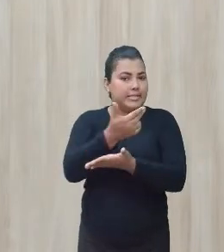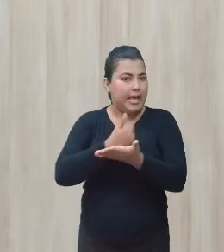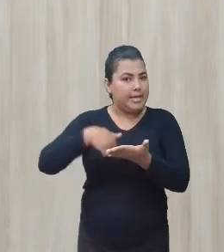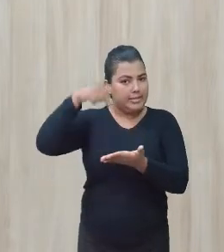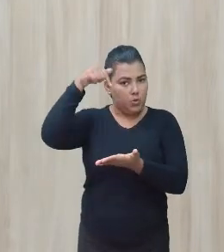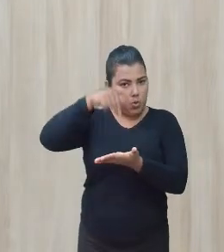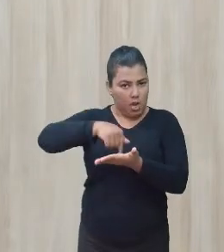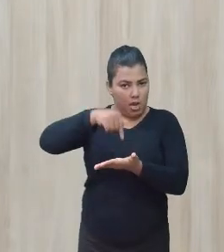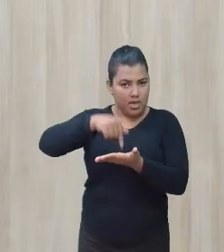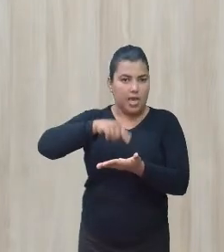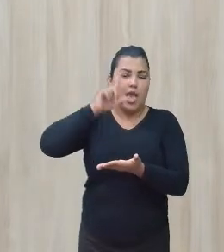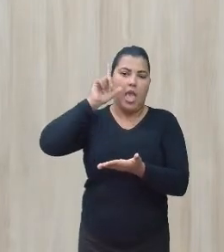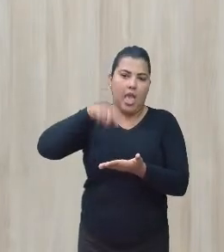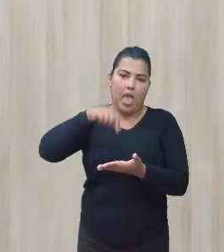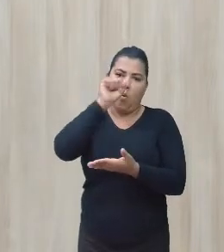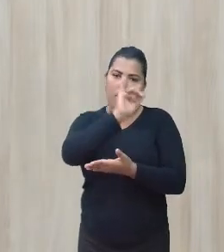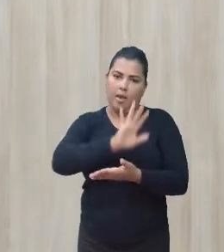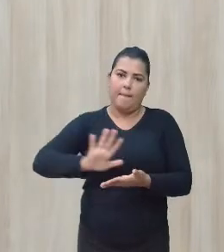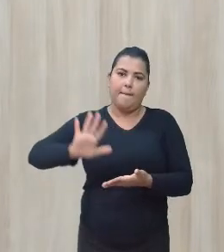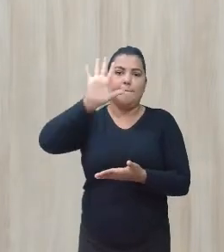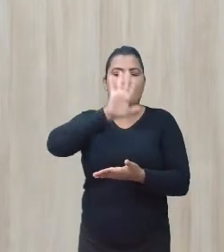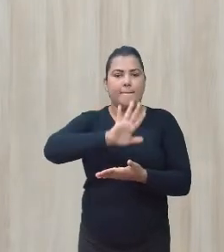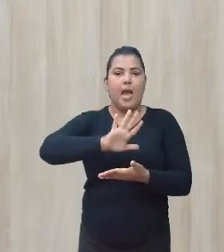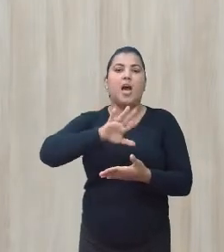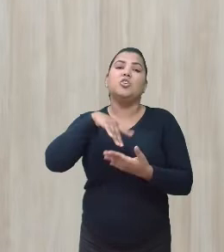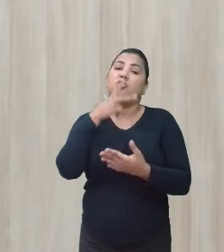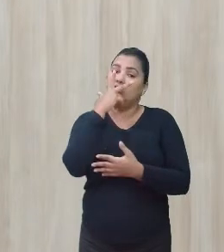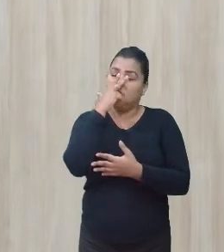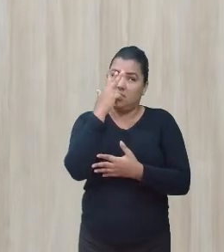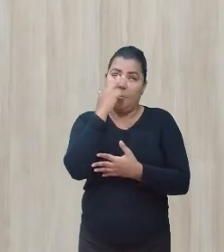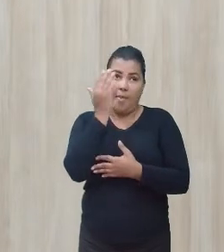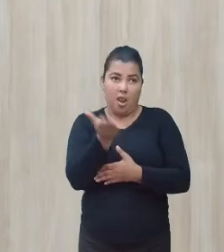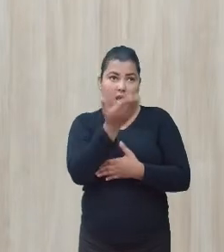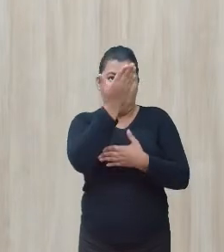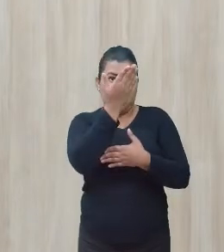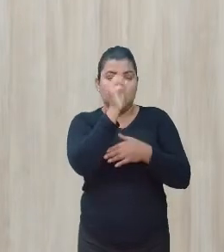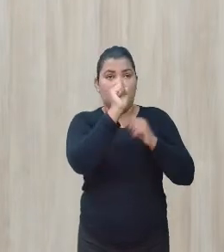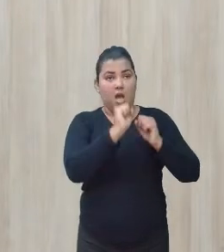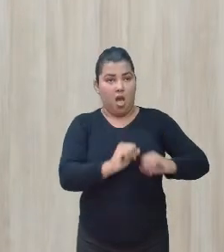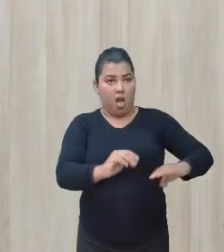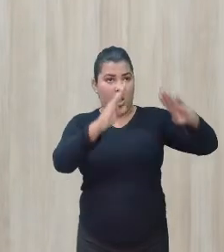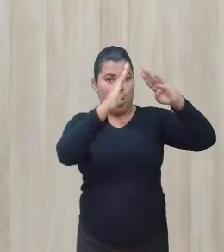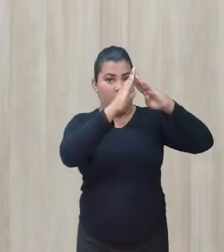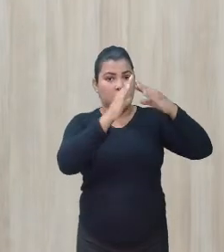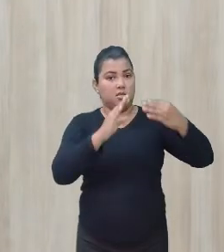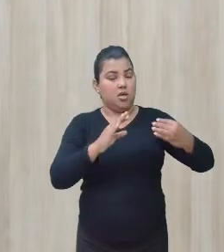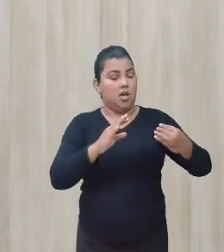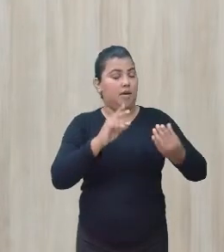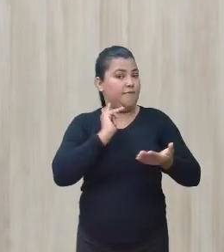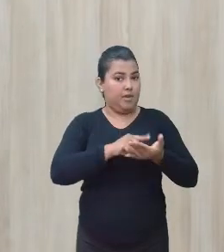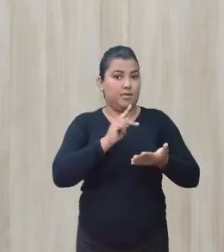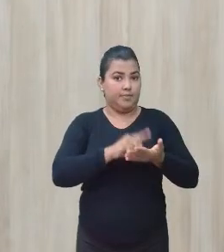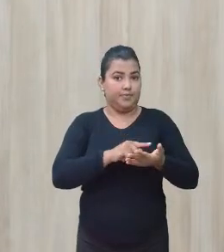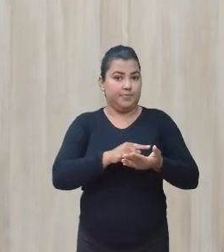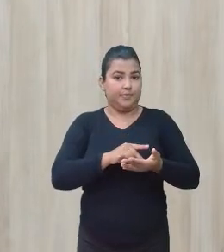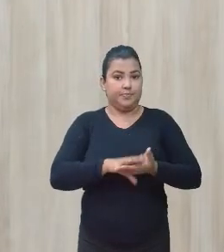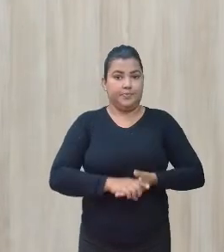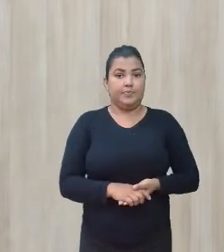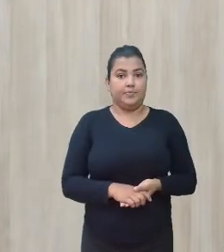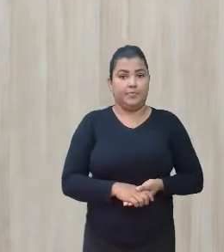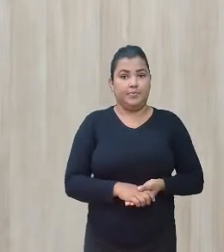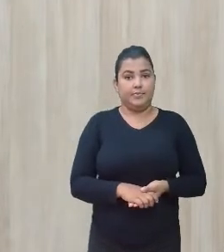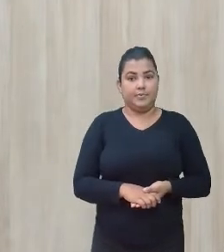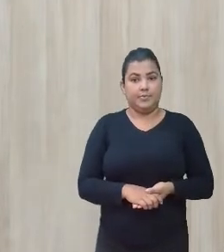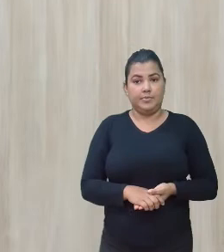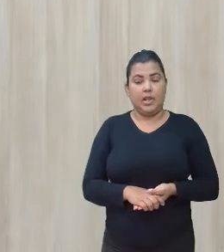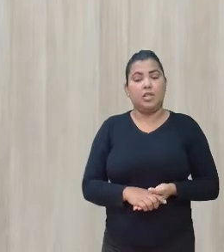meu caderno é uma imagem, é uma figura semelhante à imagem real da minha casa, tá certo? Então a gente vai chegar a partir desse